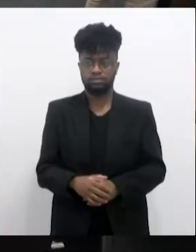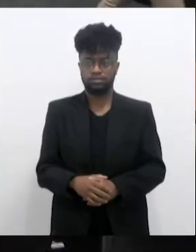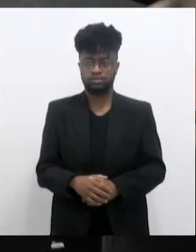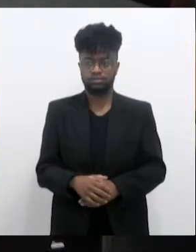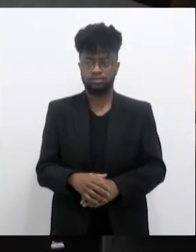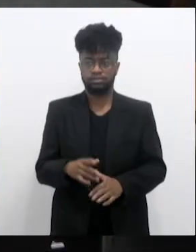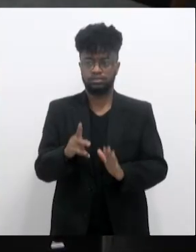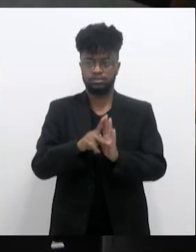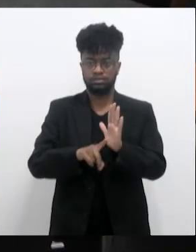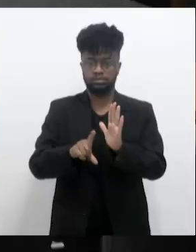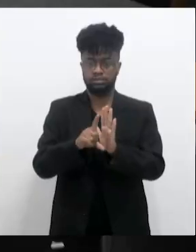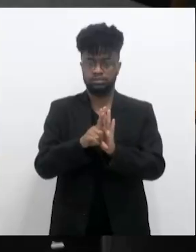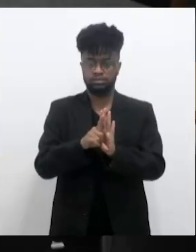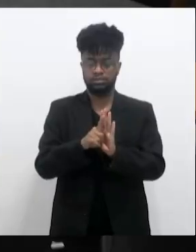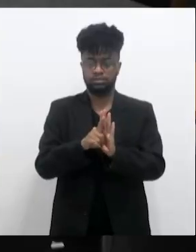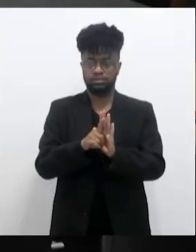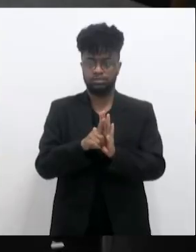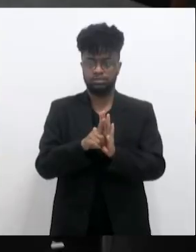Projeto de lei